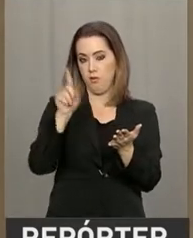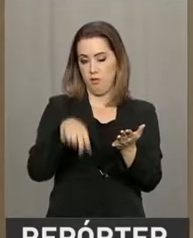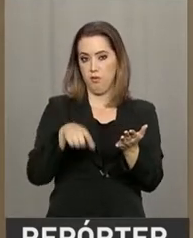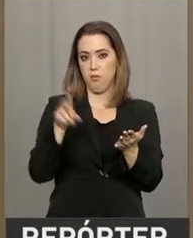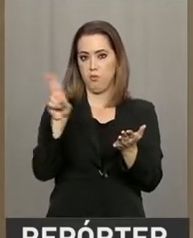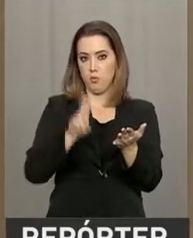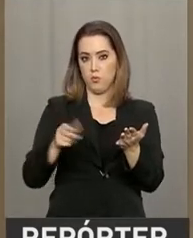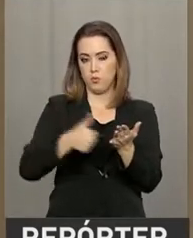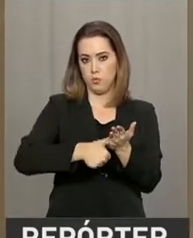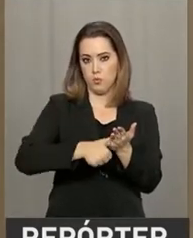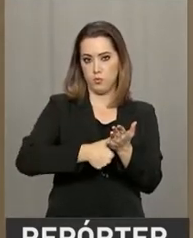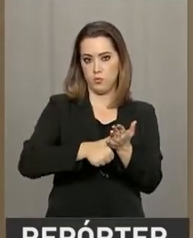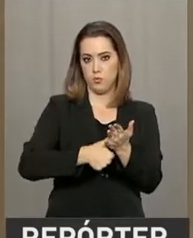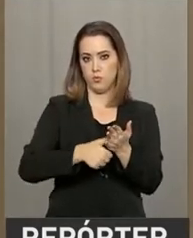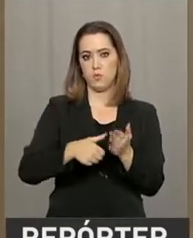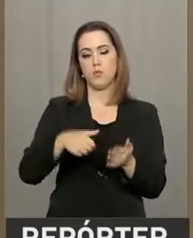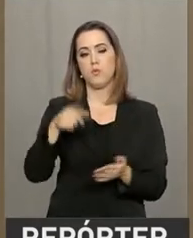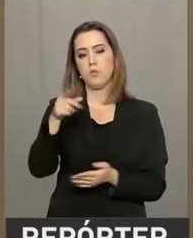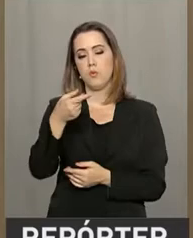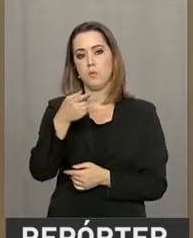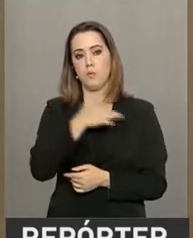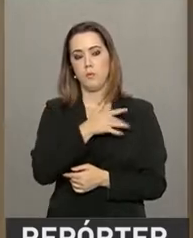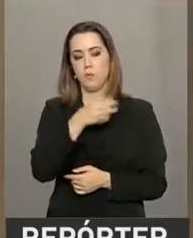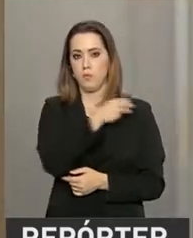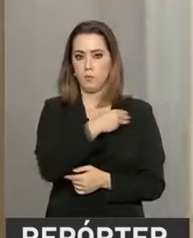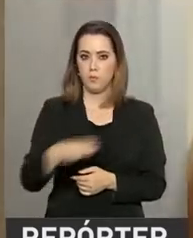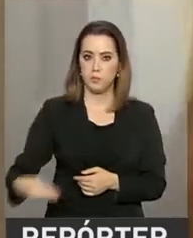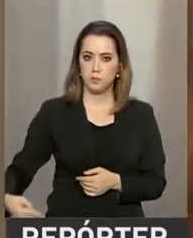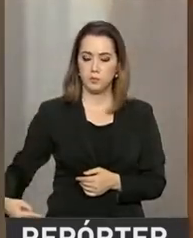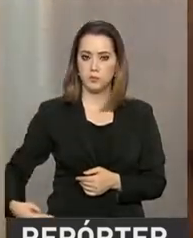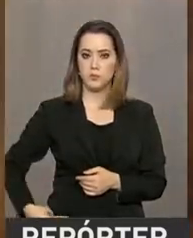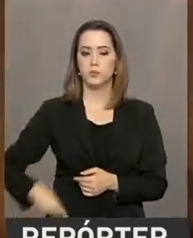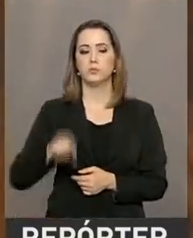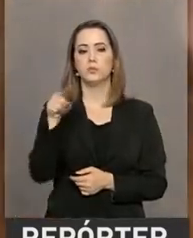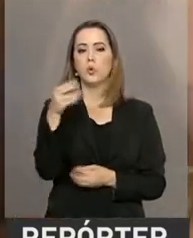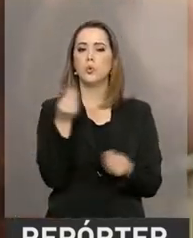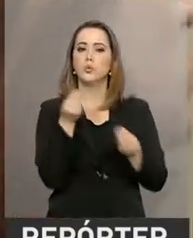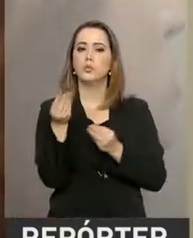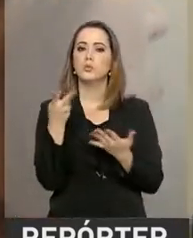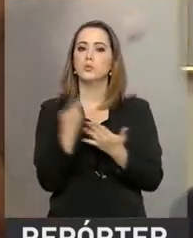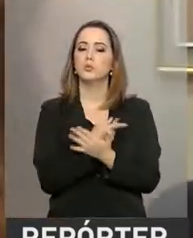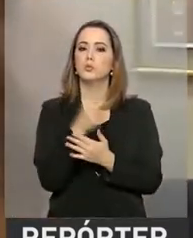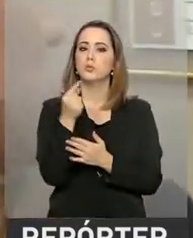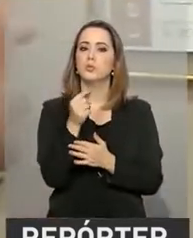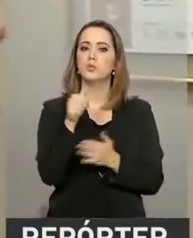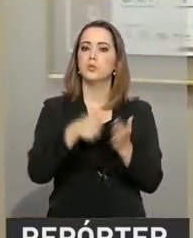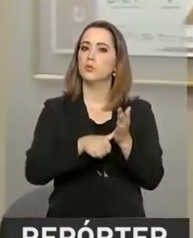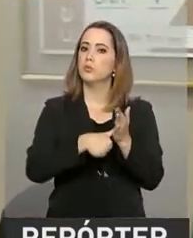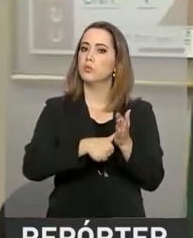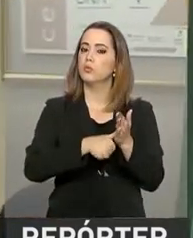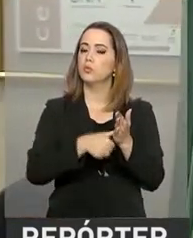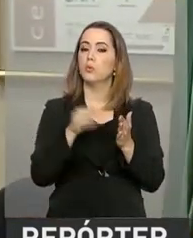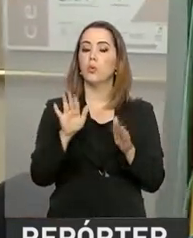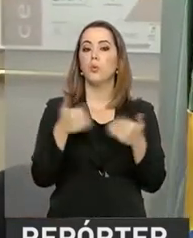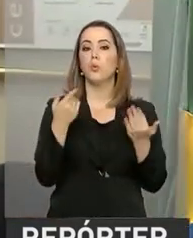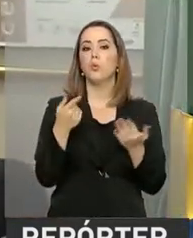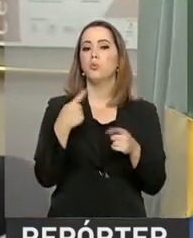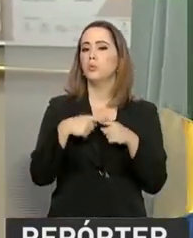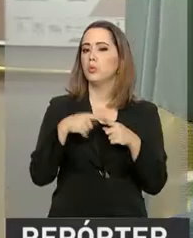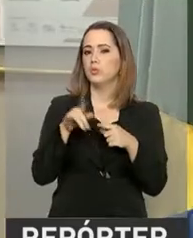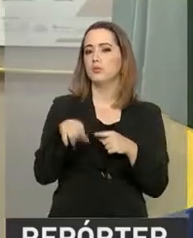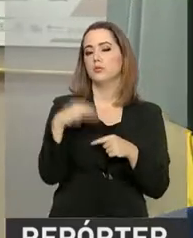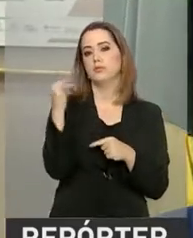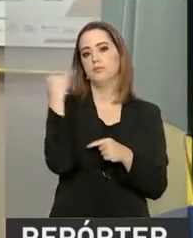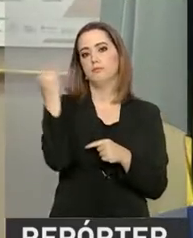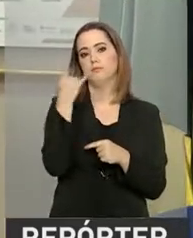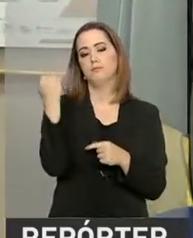o ministro da saúde ricardo barros ministro como que vai funcionar biometria no serviço único de saúde e quais vantagens ela vai trazer